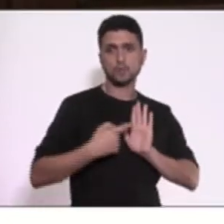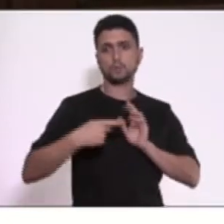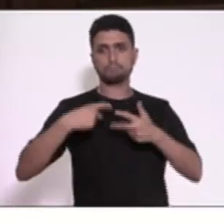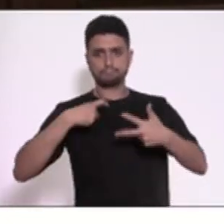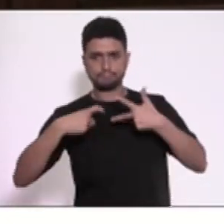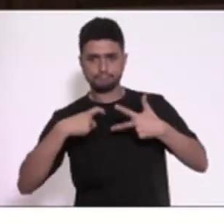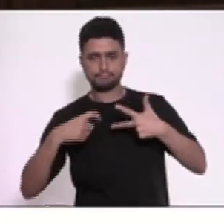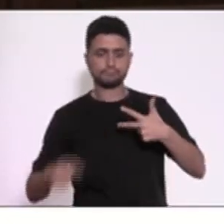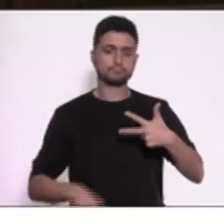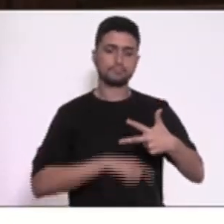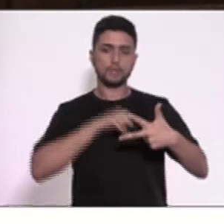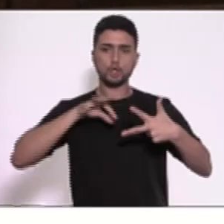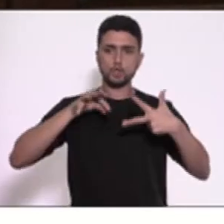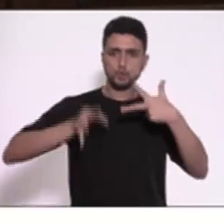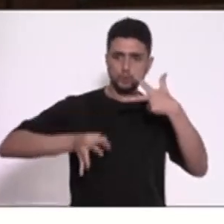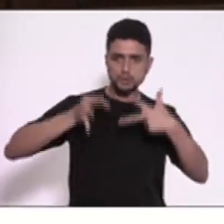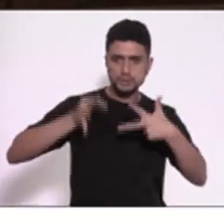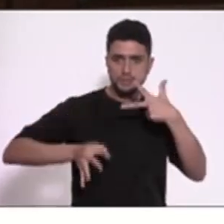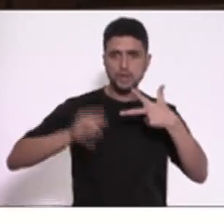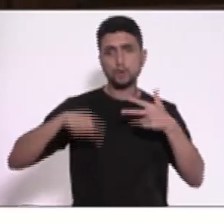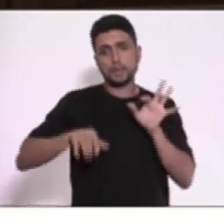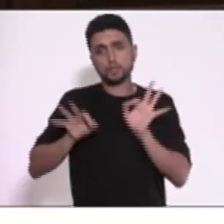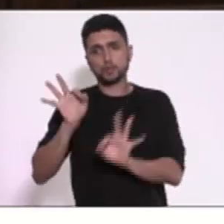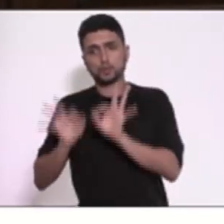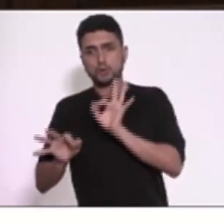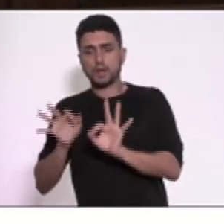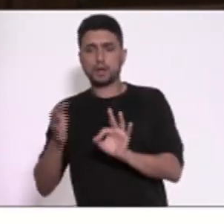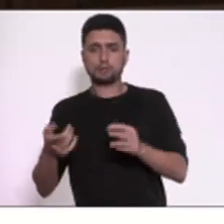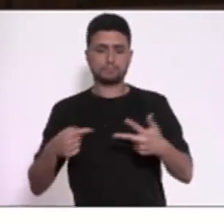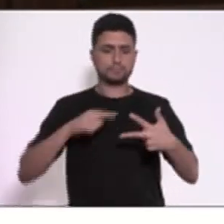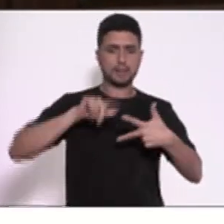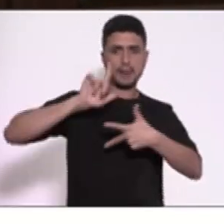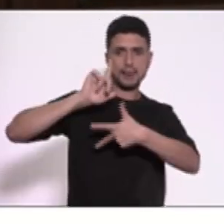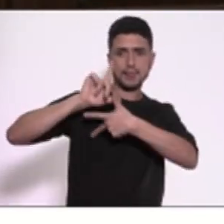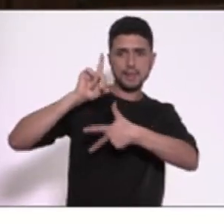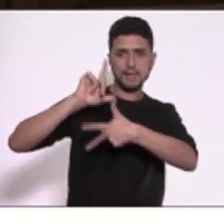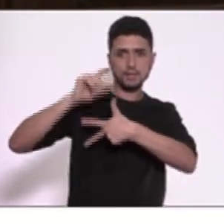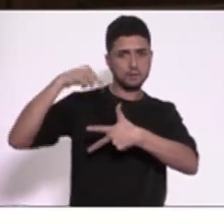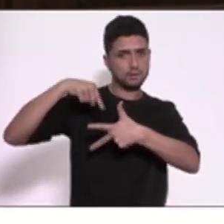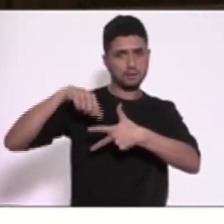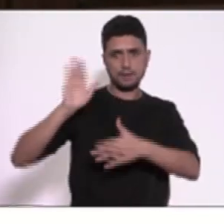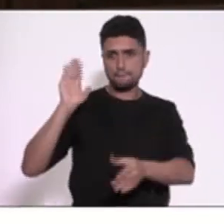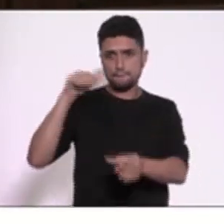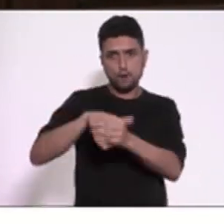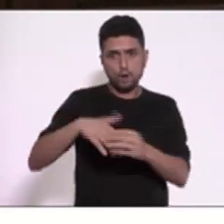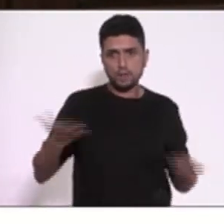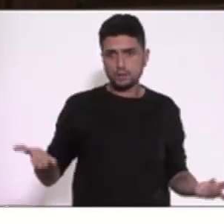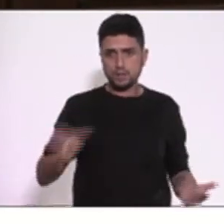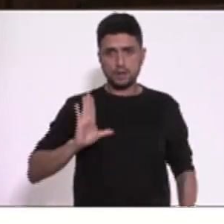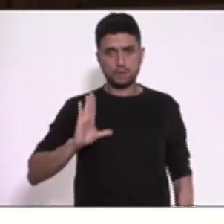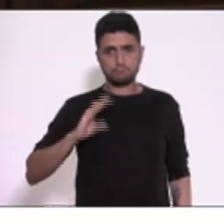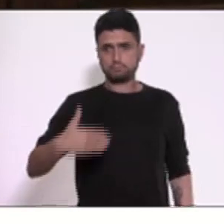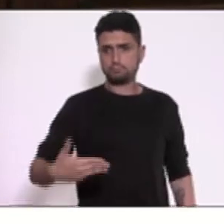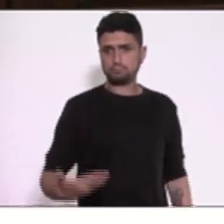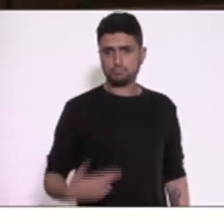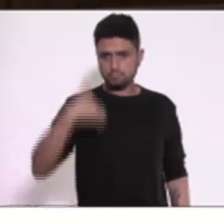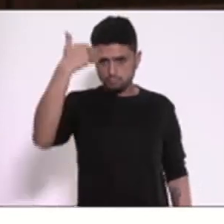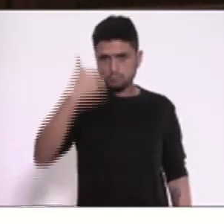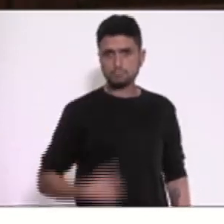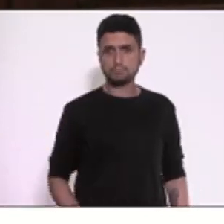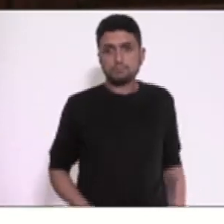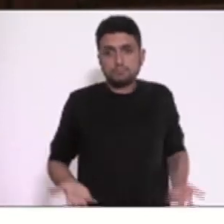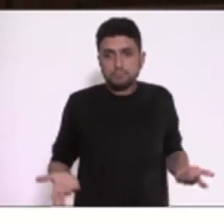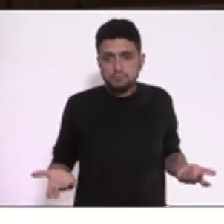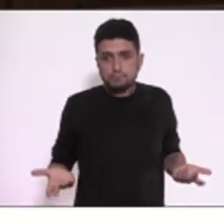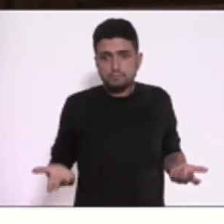geral, é avaliado pela forma como julga. E o Poder Legislativo é avaliado, em geral, pela forma como vota, como se posiciona. Então, o que eu estou dizendo aqui,